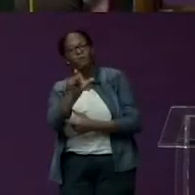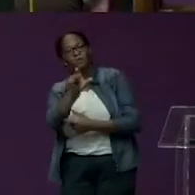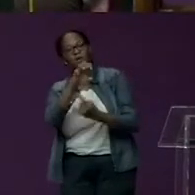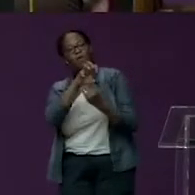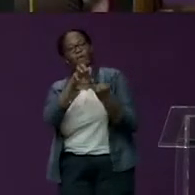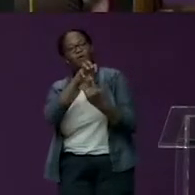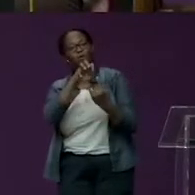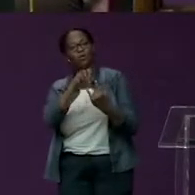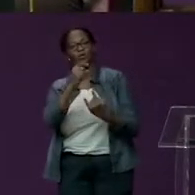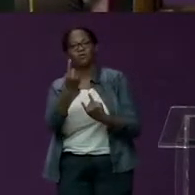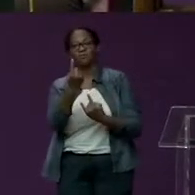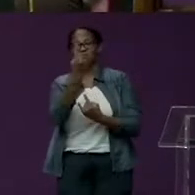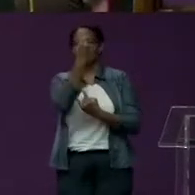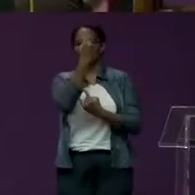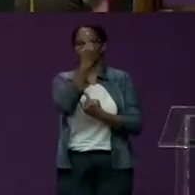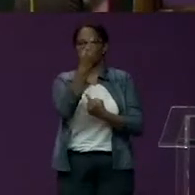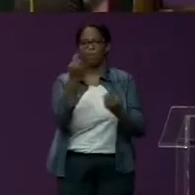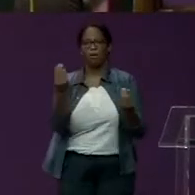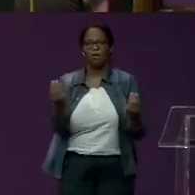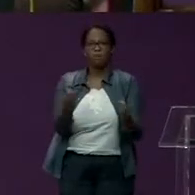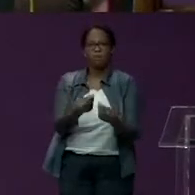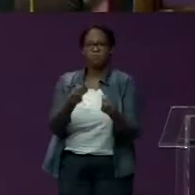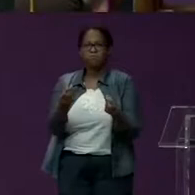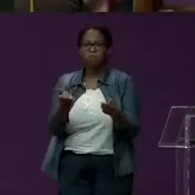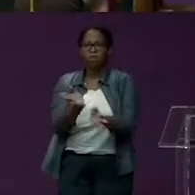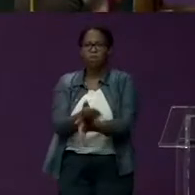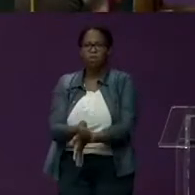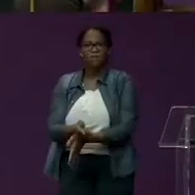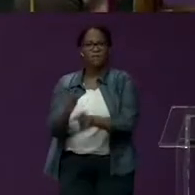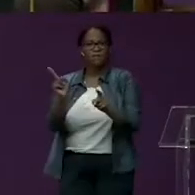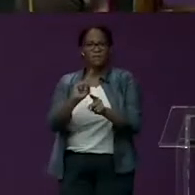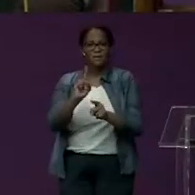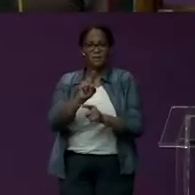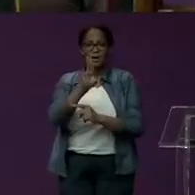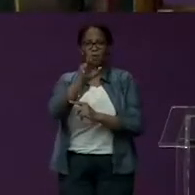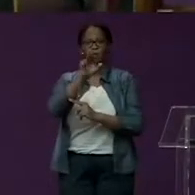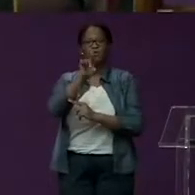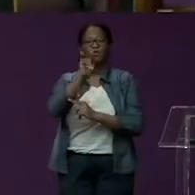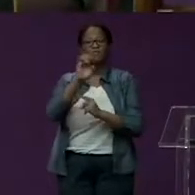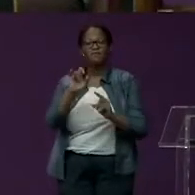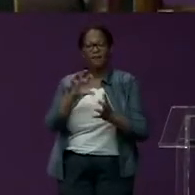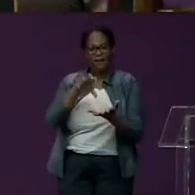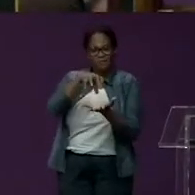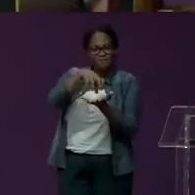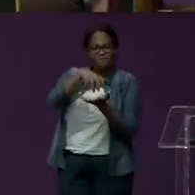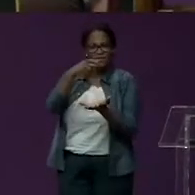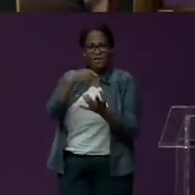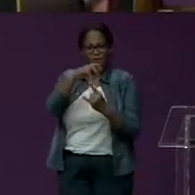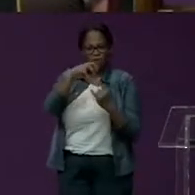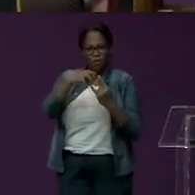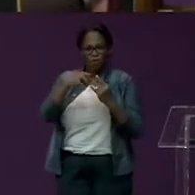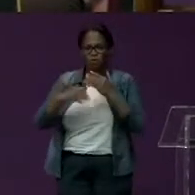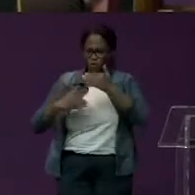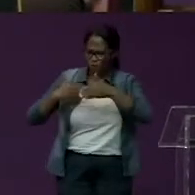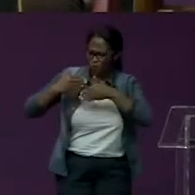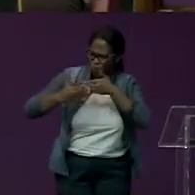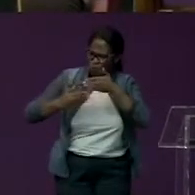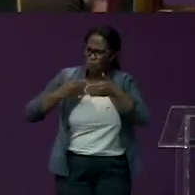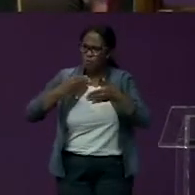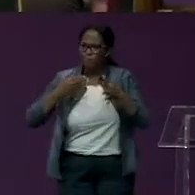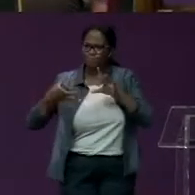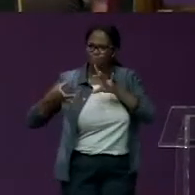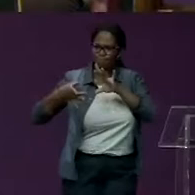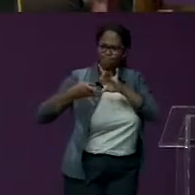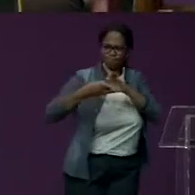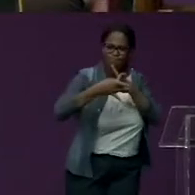né? Não é uma unidade no vazio, mas eu acho que tem que ser uma unidade construída a cada momento e que avance. Né? E que não tem a